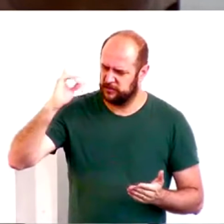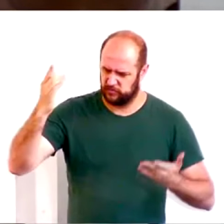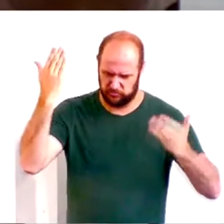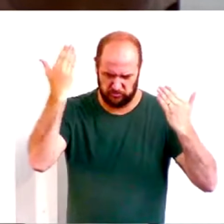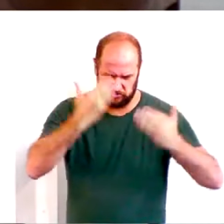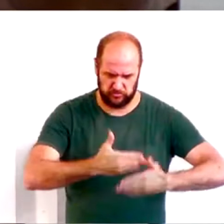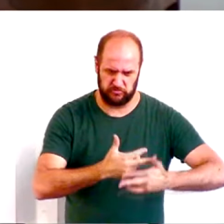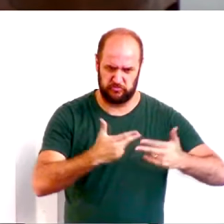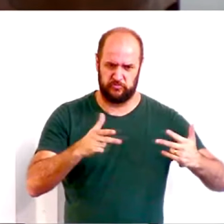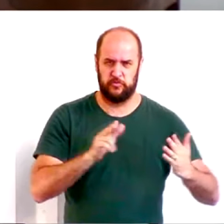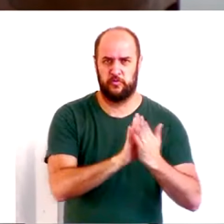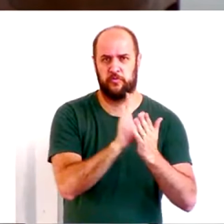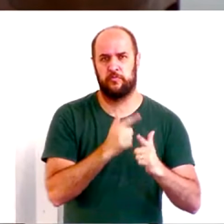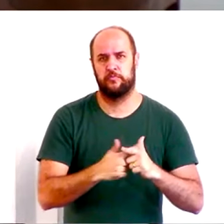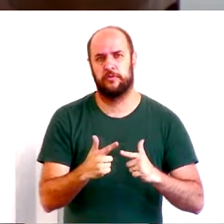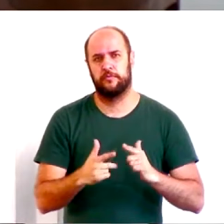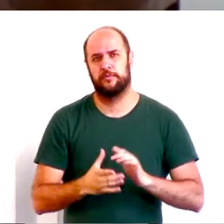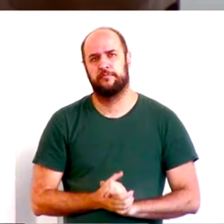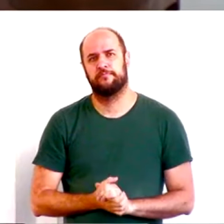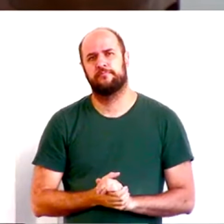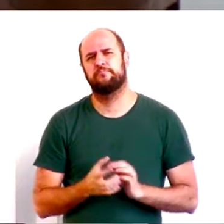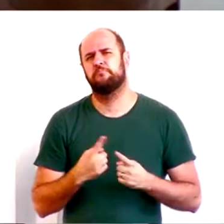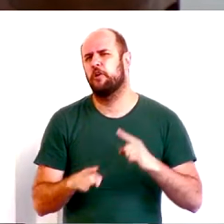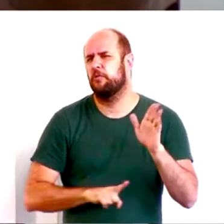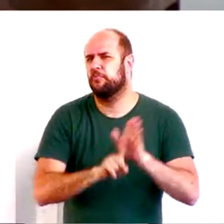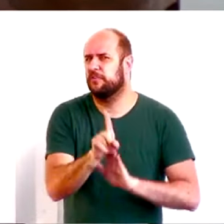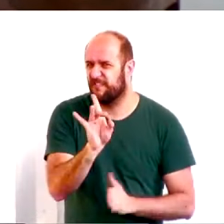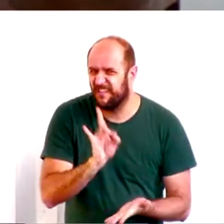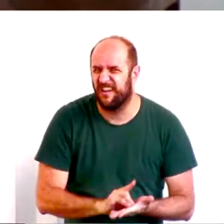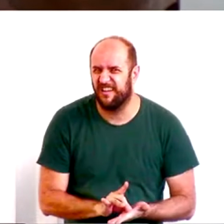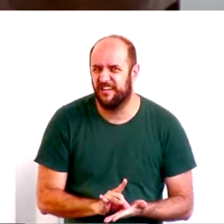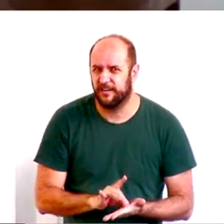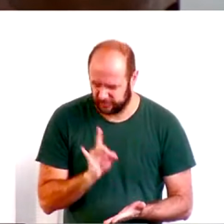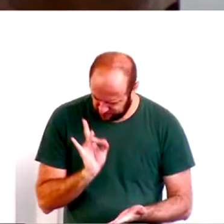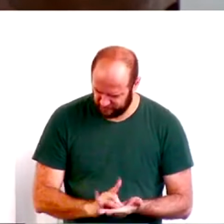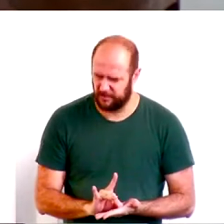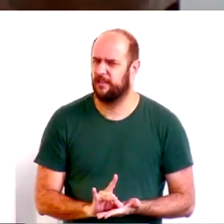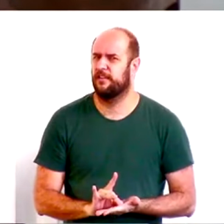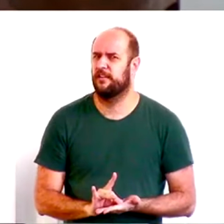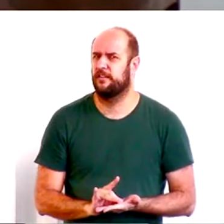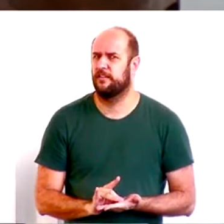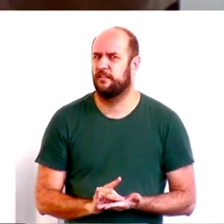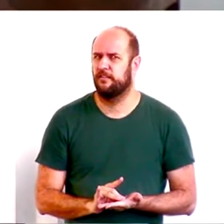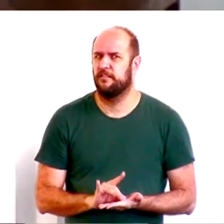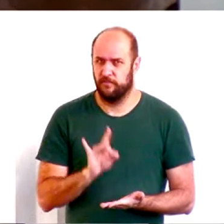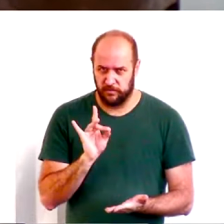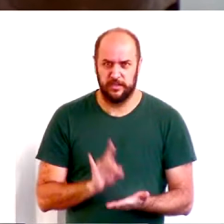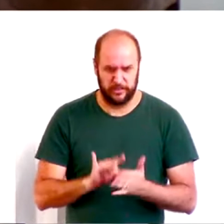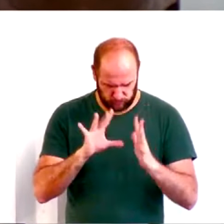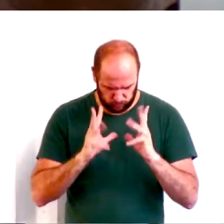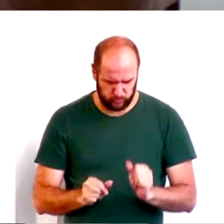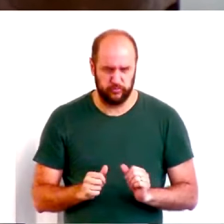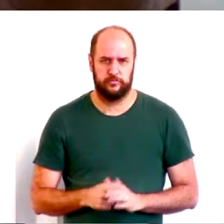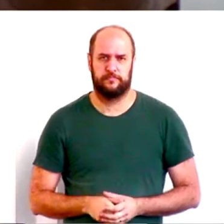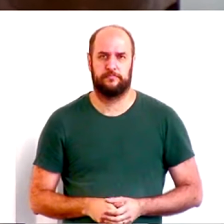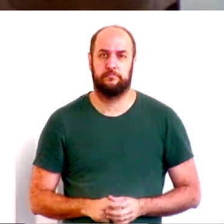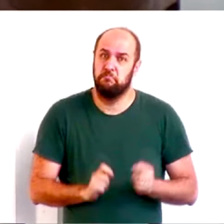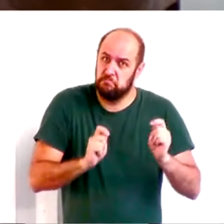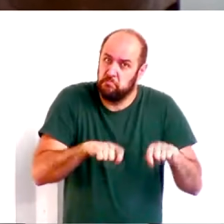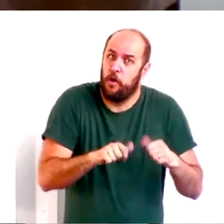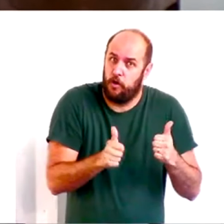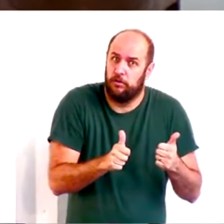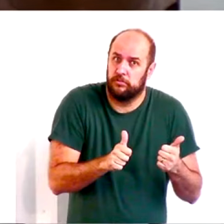adversidades mas eu perguntaria isso é verdade Isso é verdade assim pode ser que sim